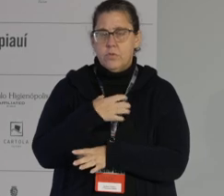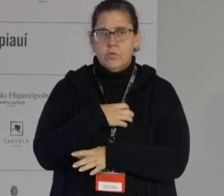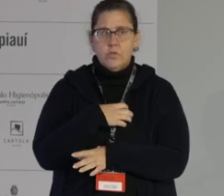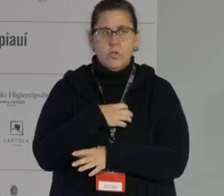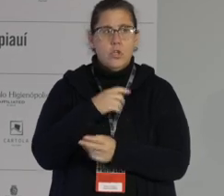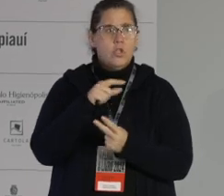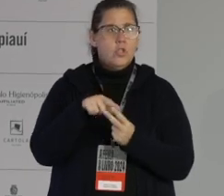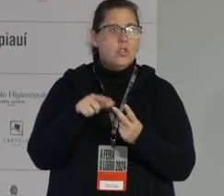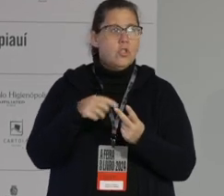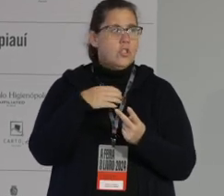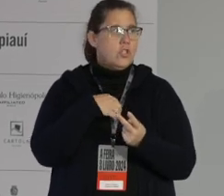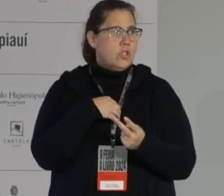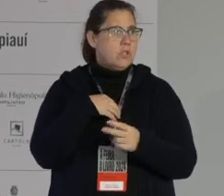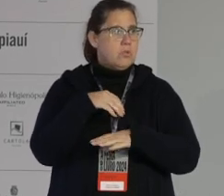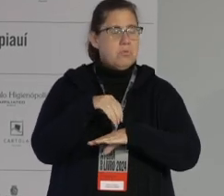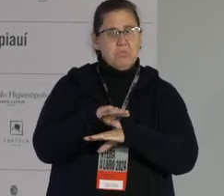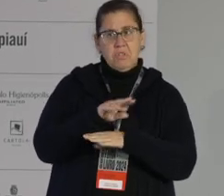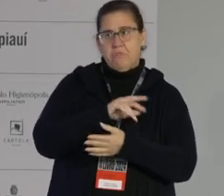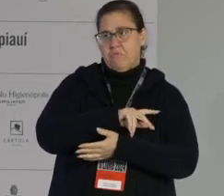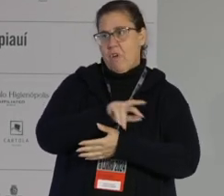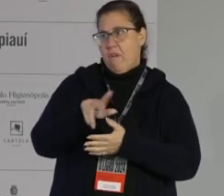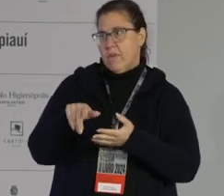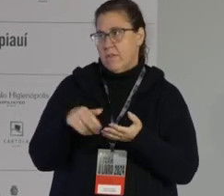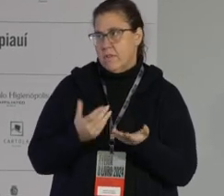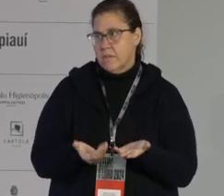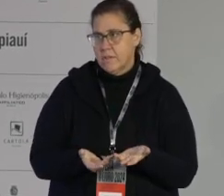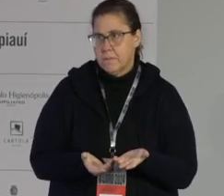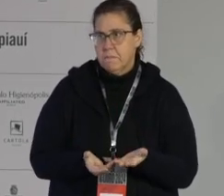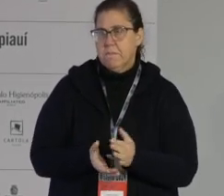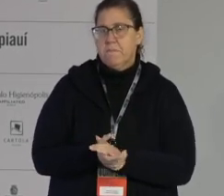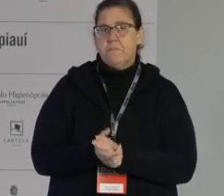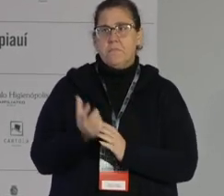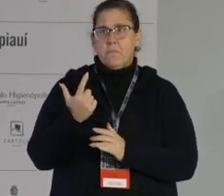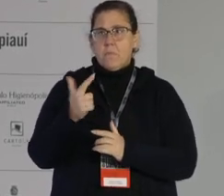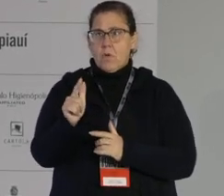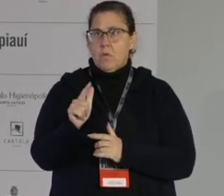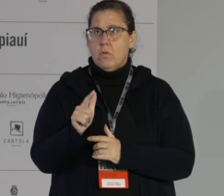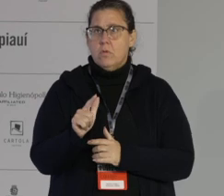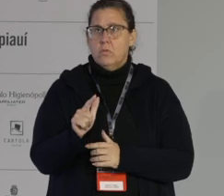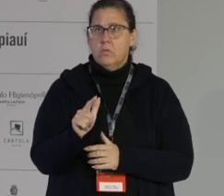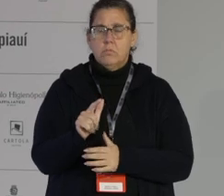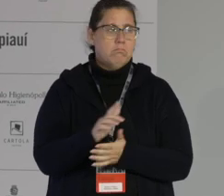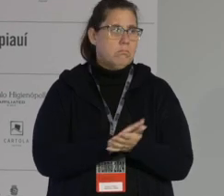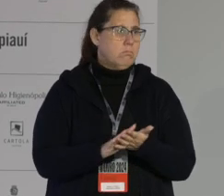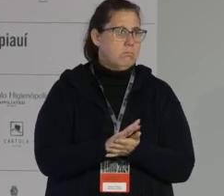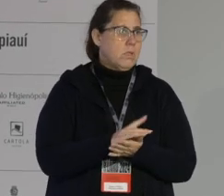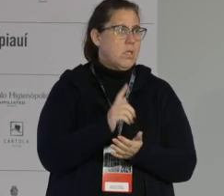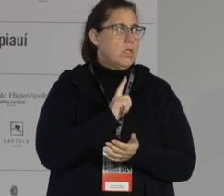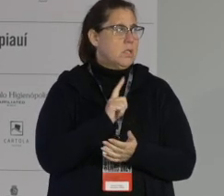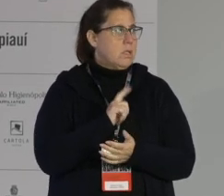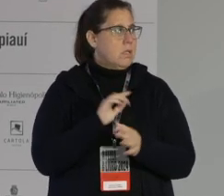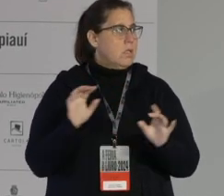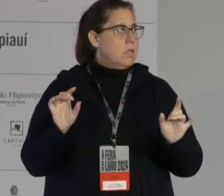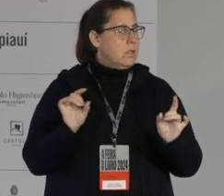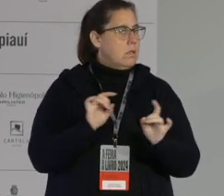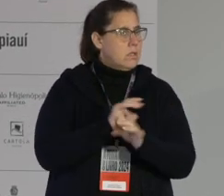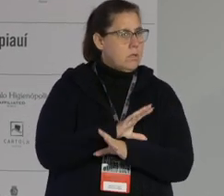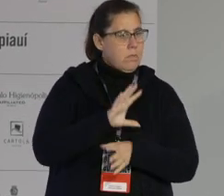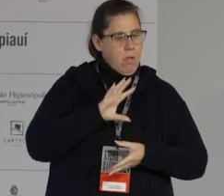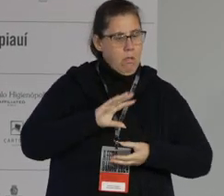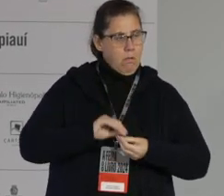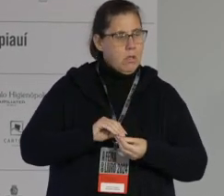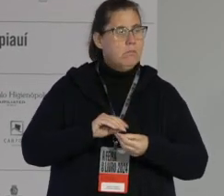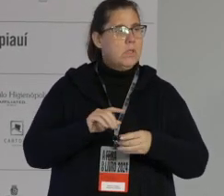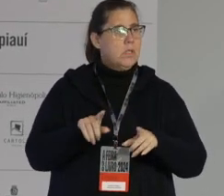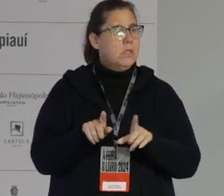com várias sugestões interessantíssimas, assim, né? Outros não, outros, um outro tem um desfecho, aquele desfecho bem